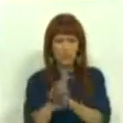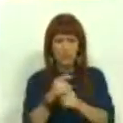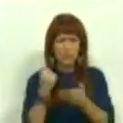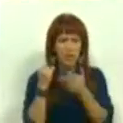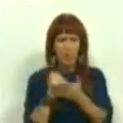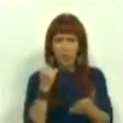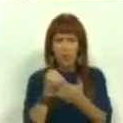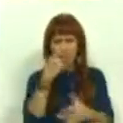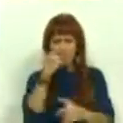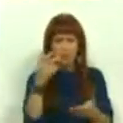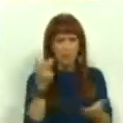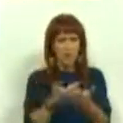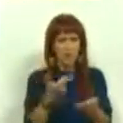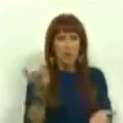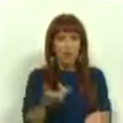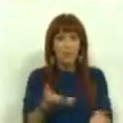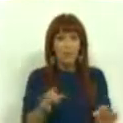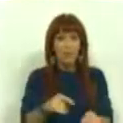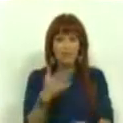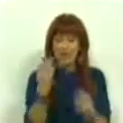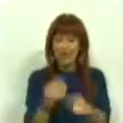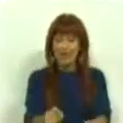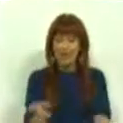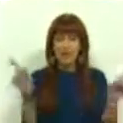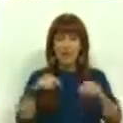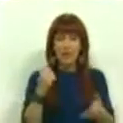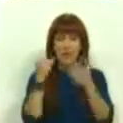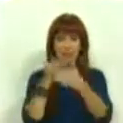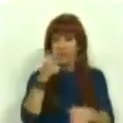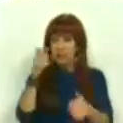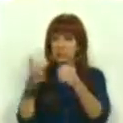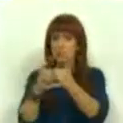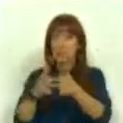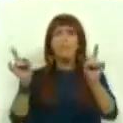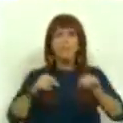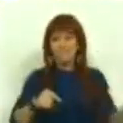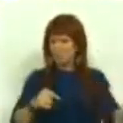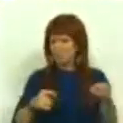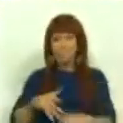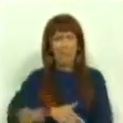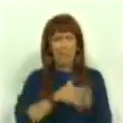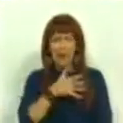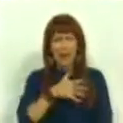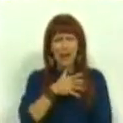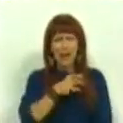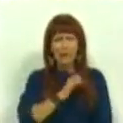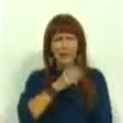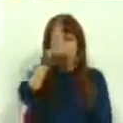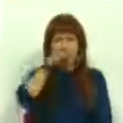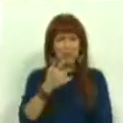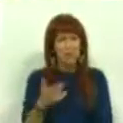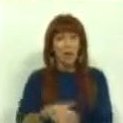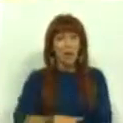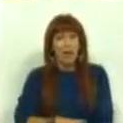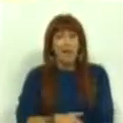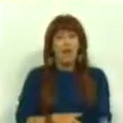que apoia os mais carenciados, que apoia as crianças e que apoia os mais idosos. Isto não é retórica, Sr. Primeiro-Ministro. Só